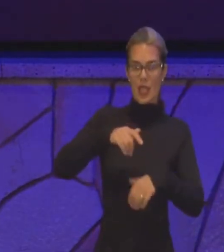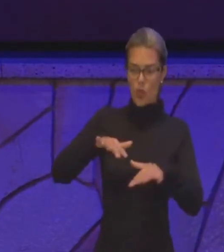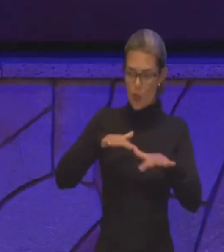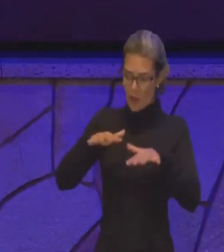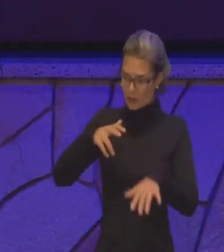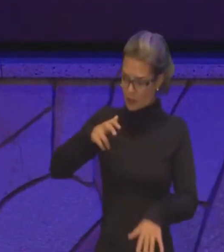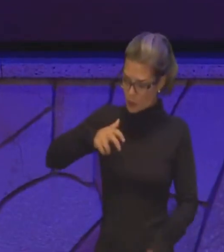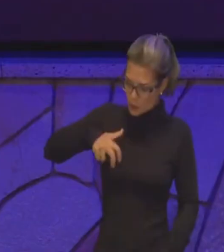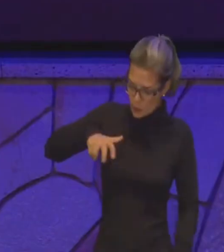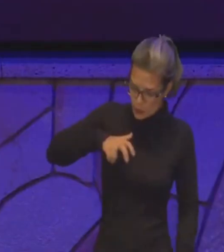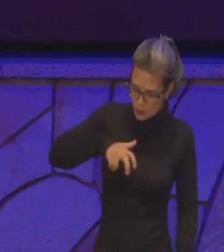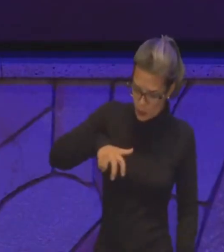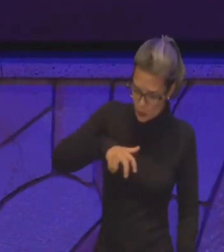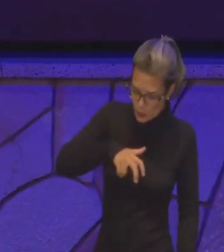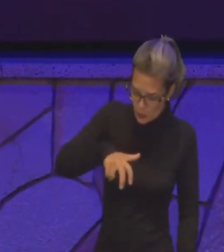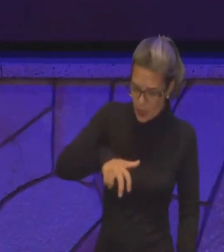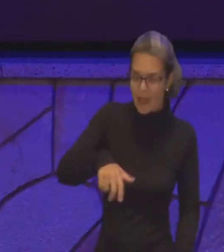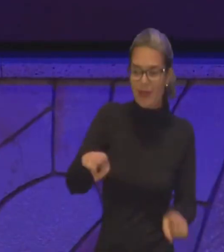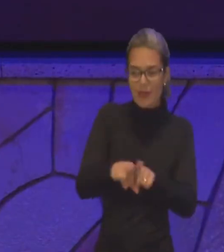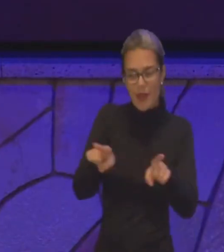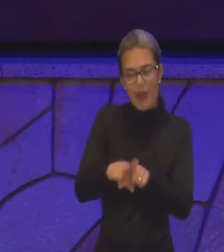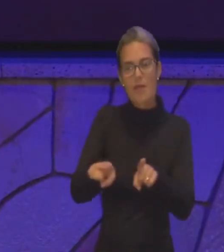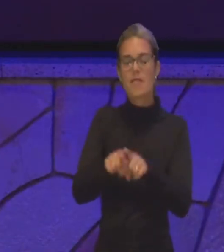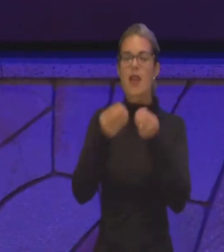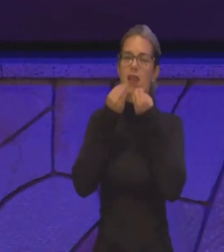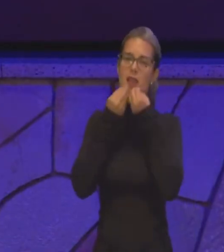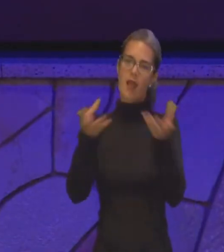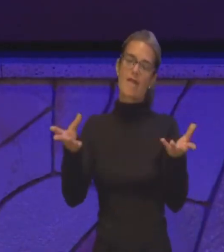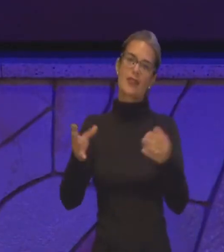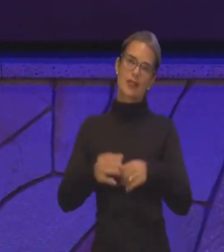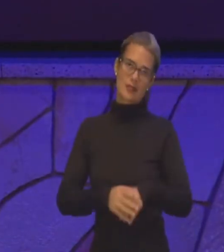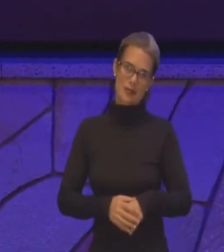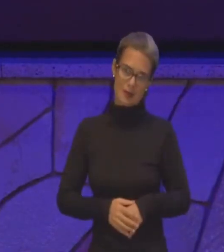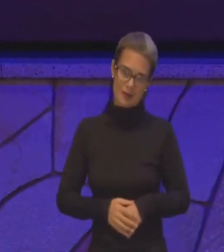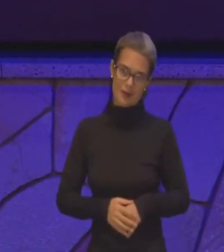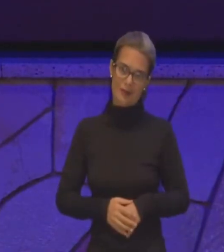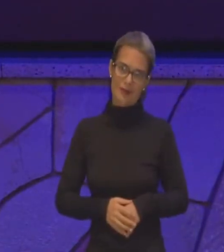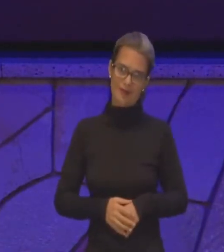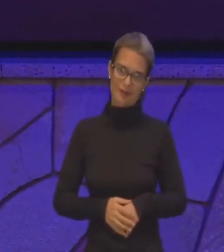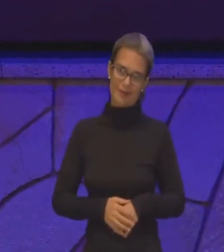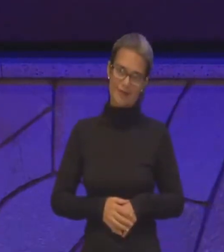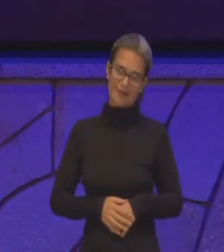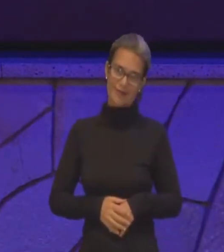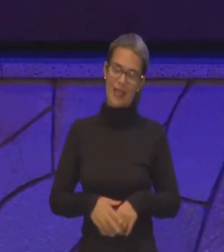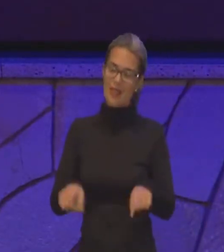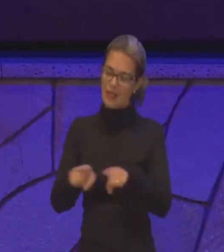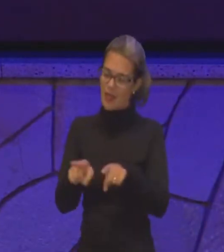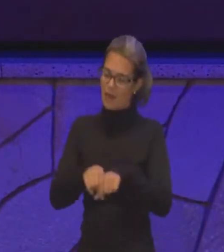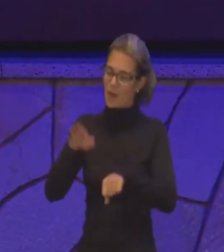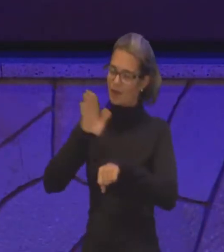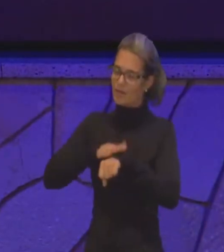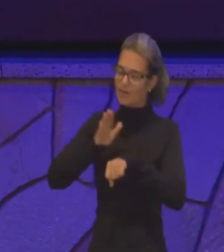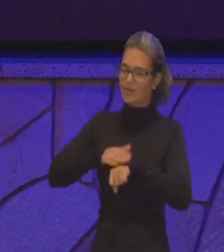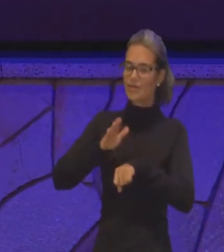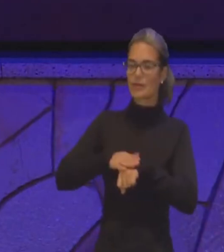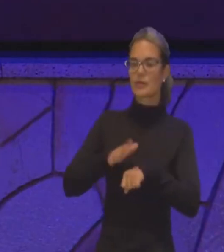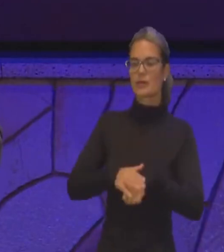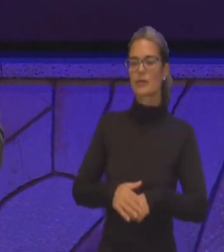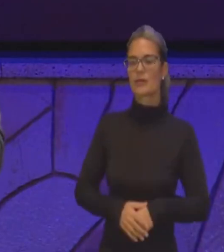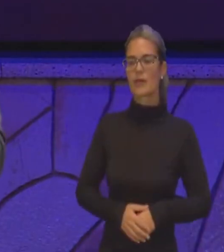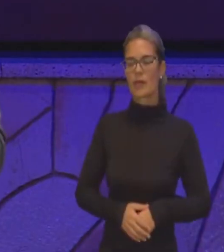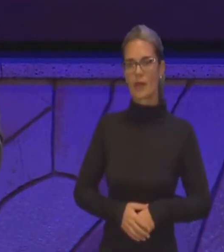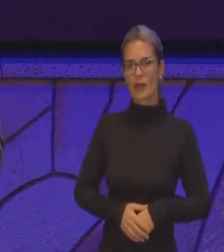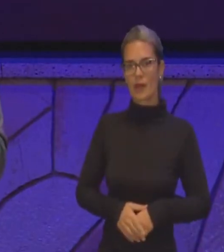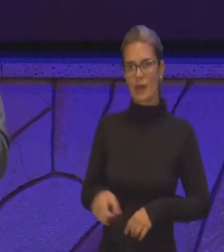porque enquanto elas estavam indo, elas estavam fazendo. Porque ao chegar à minha casa, elas